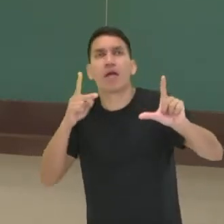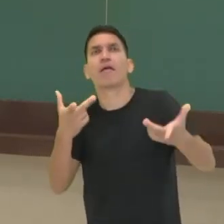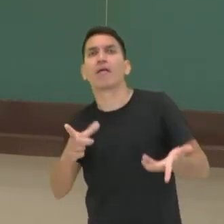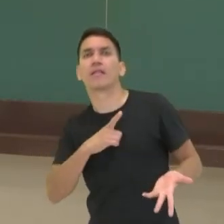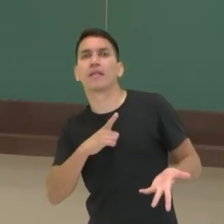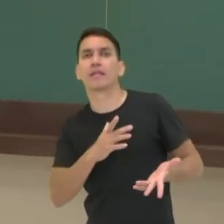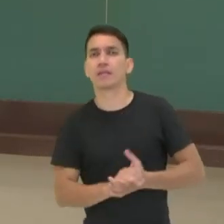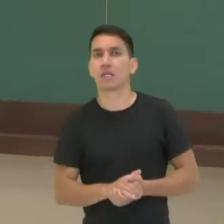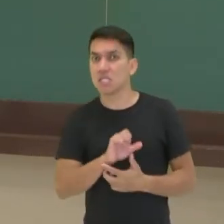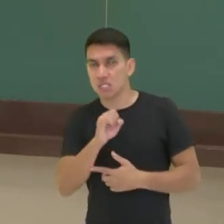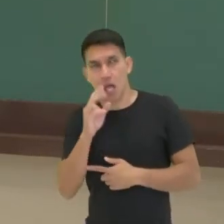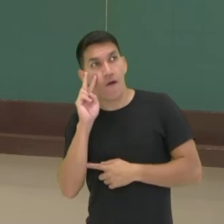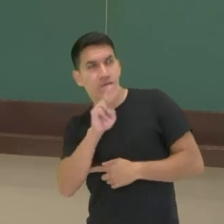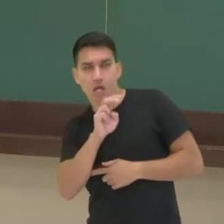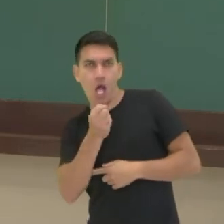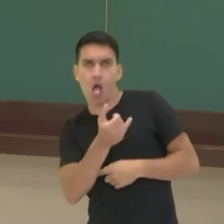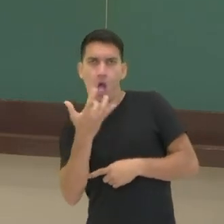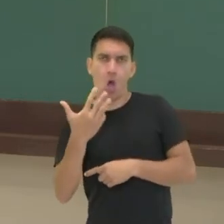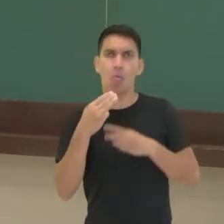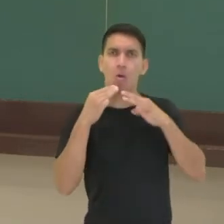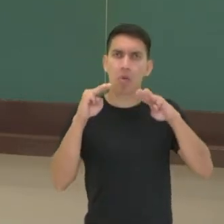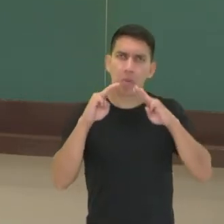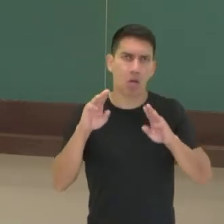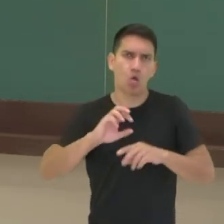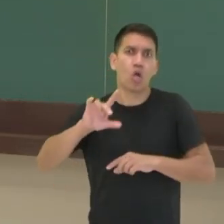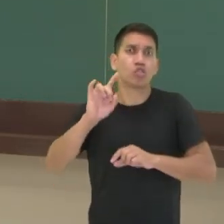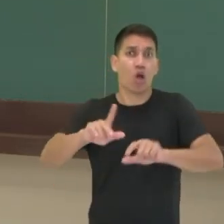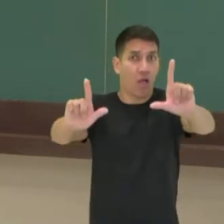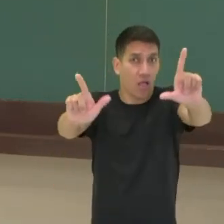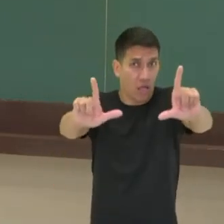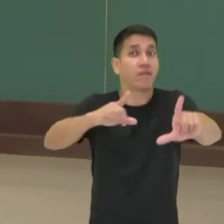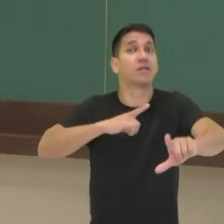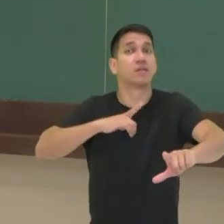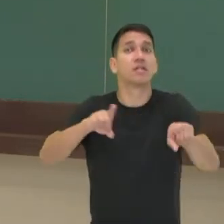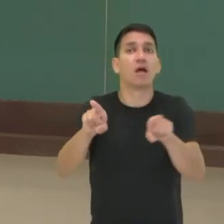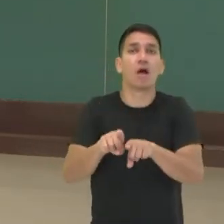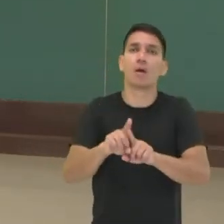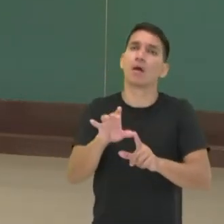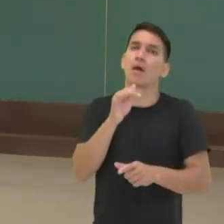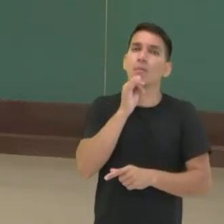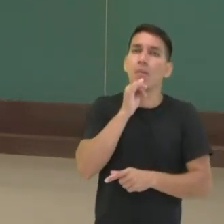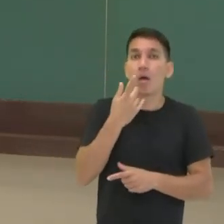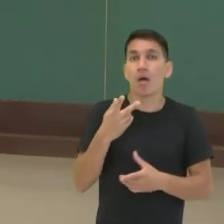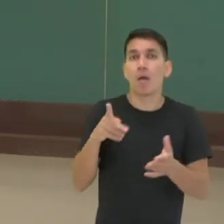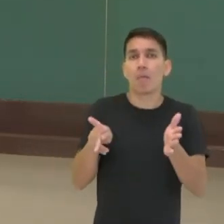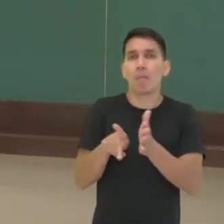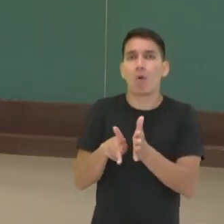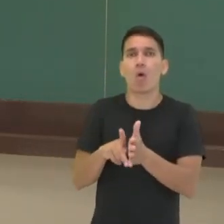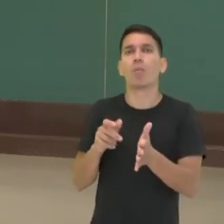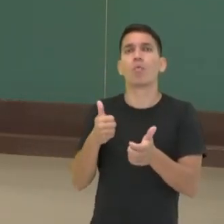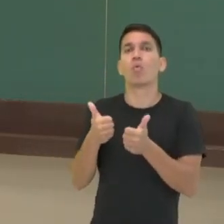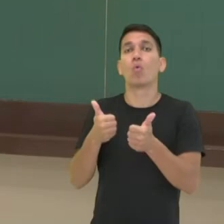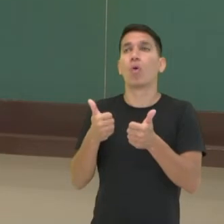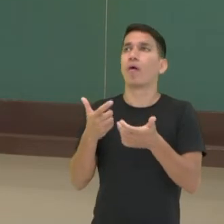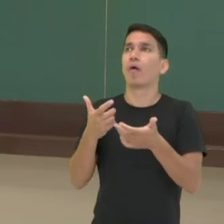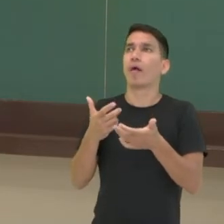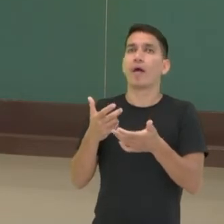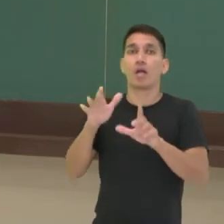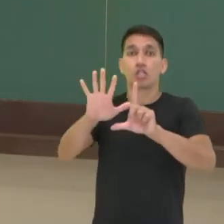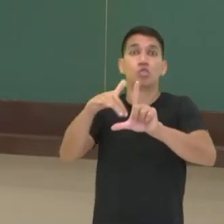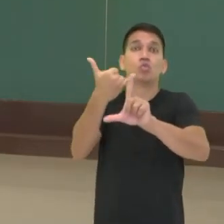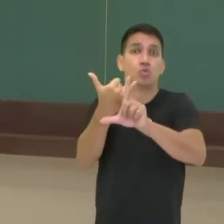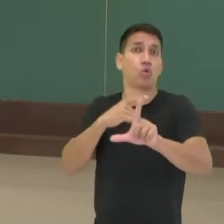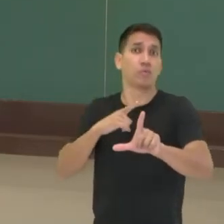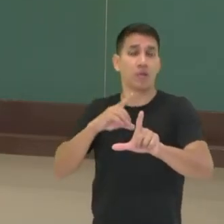vemos? Se você vê uma publicidade, não só na TV, porque lá nos canais, no YouTube,